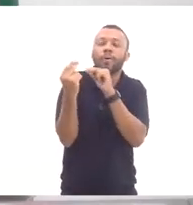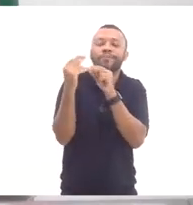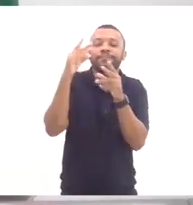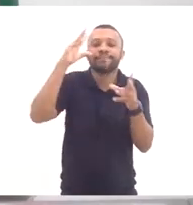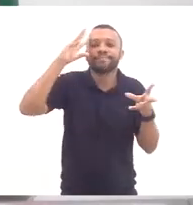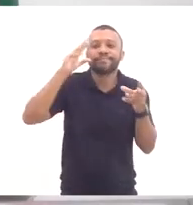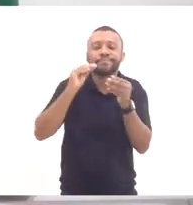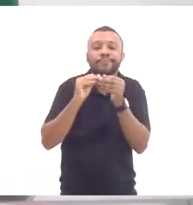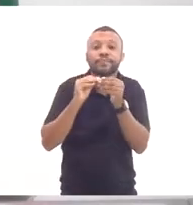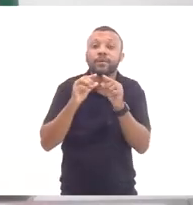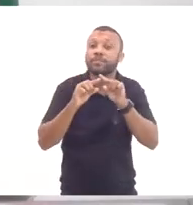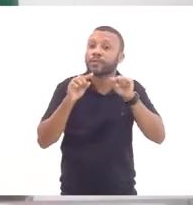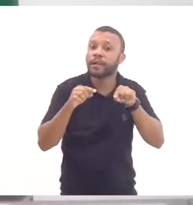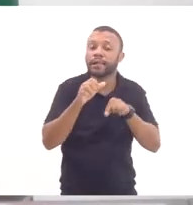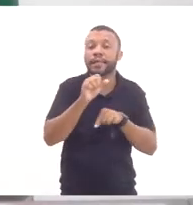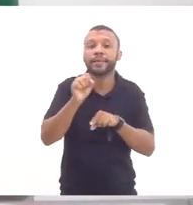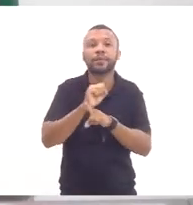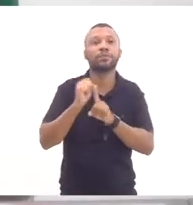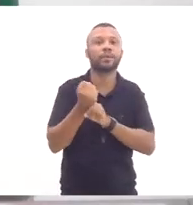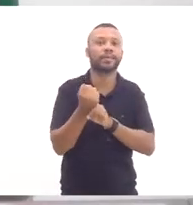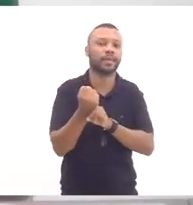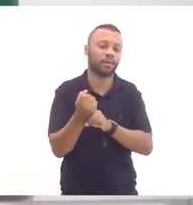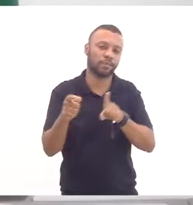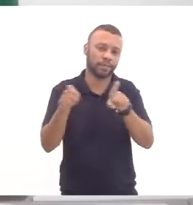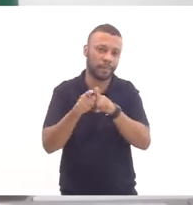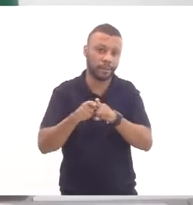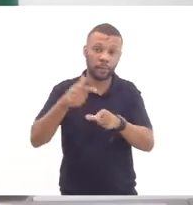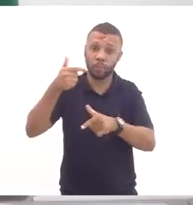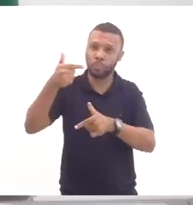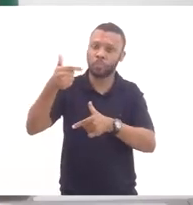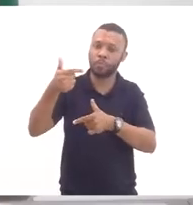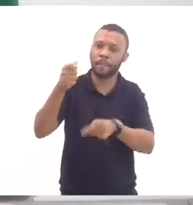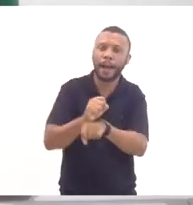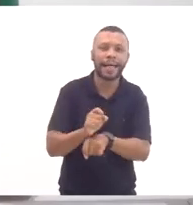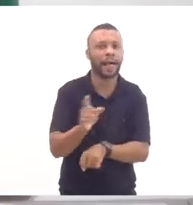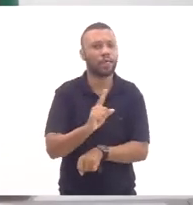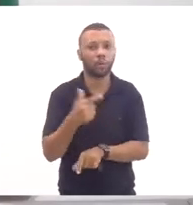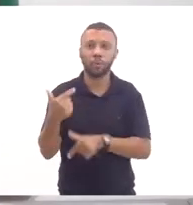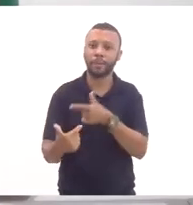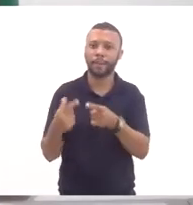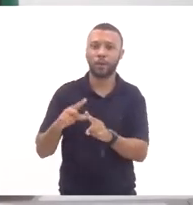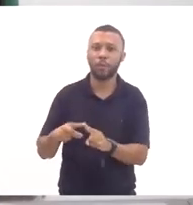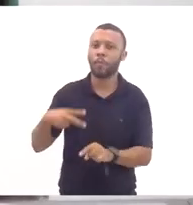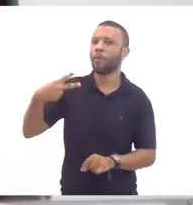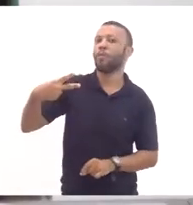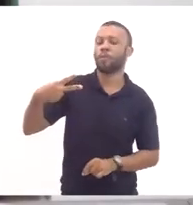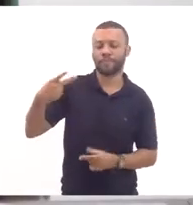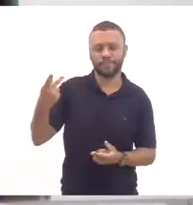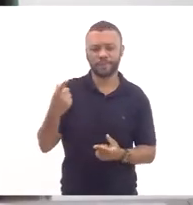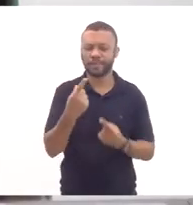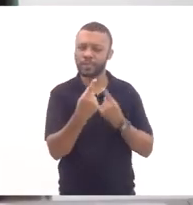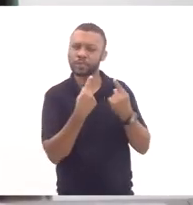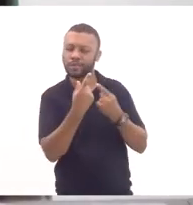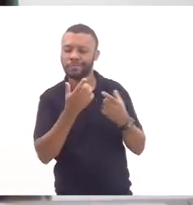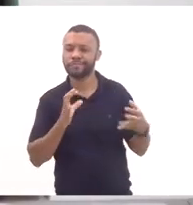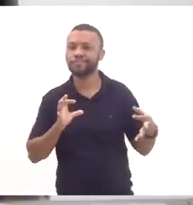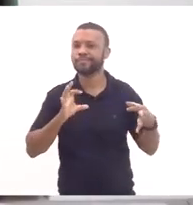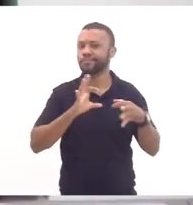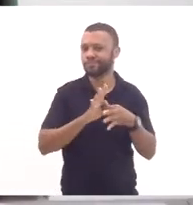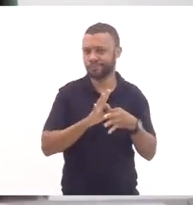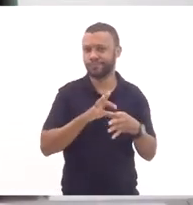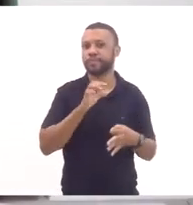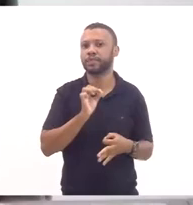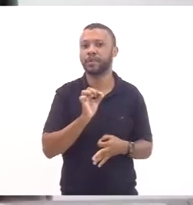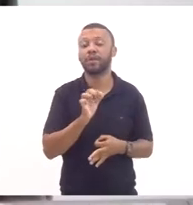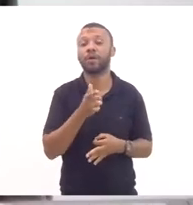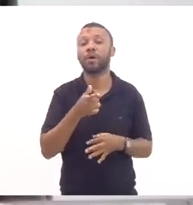da assistência social também não pararam, o trabalho dobrou. Fazendo esse diálogo contigo, né, o Indalécio, que